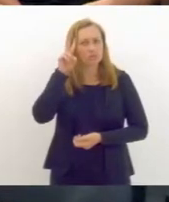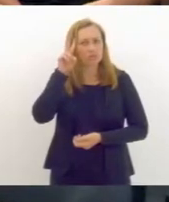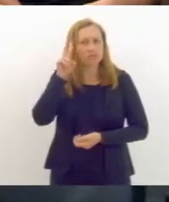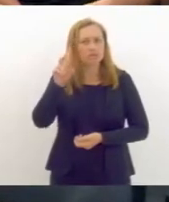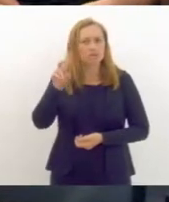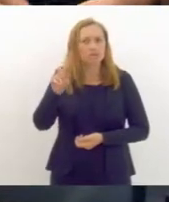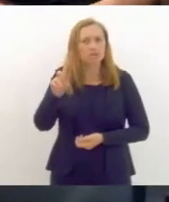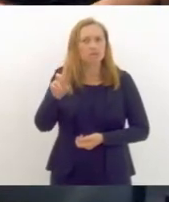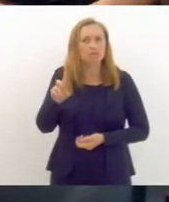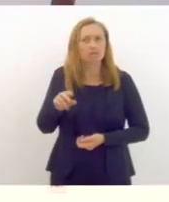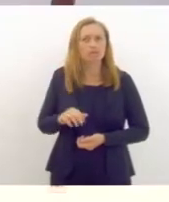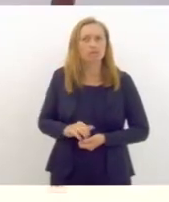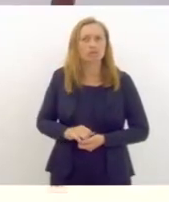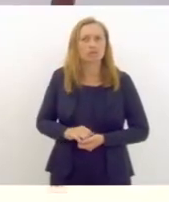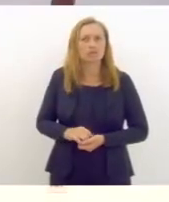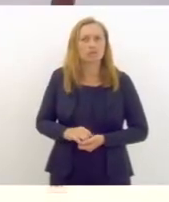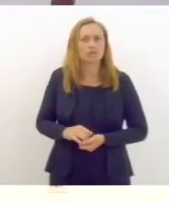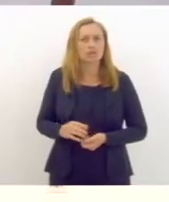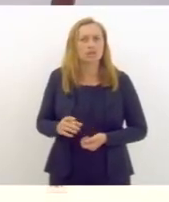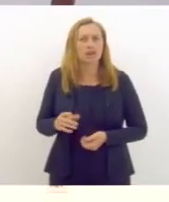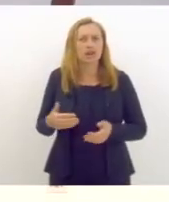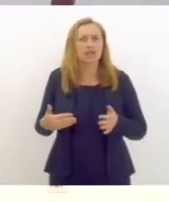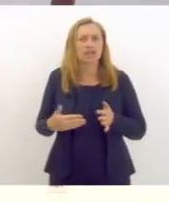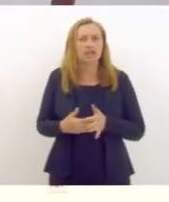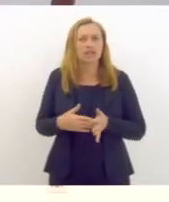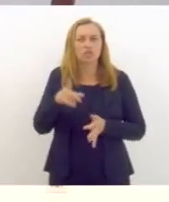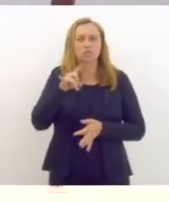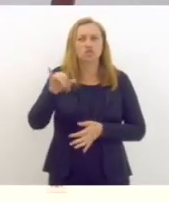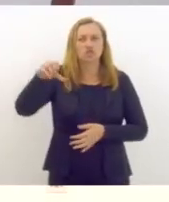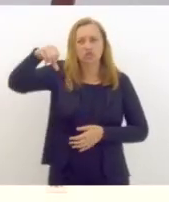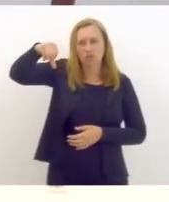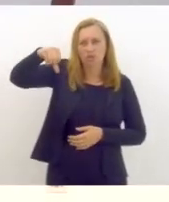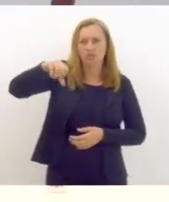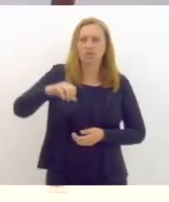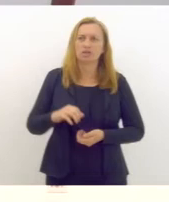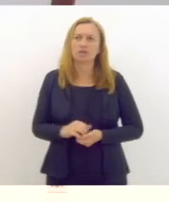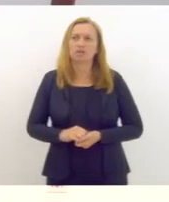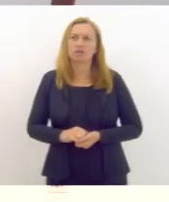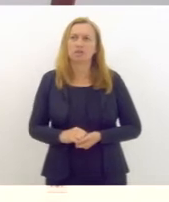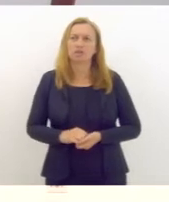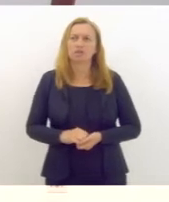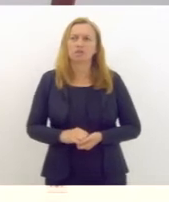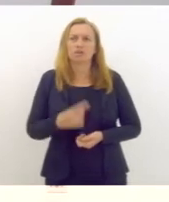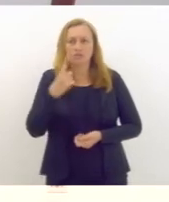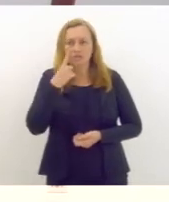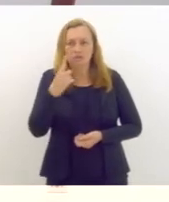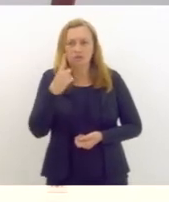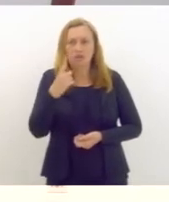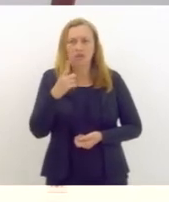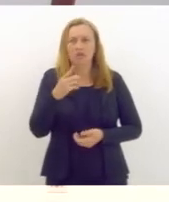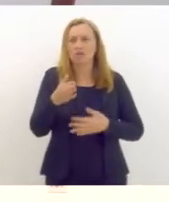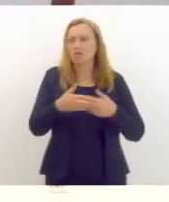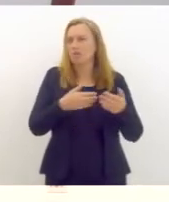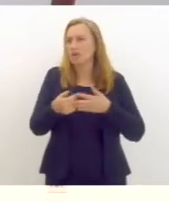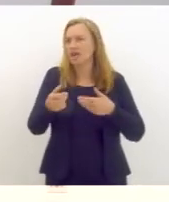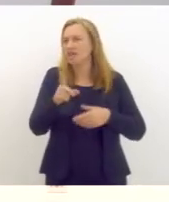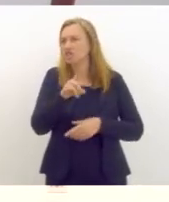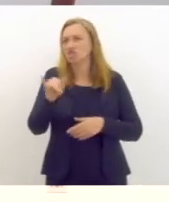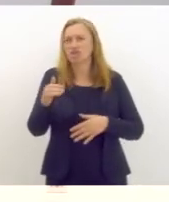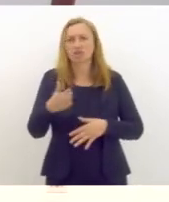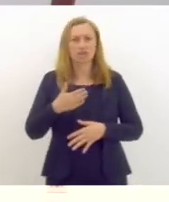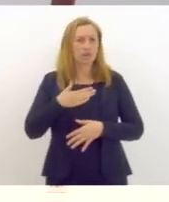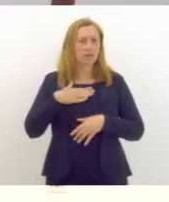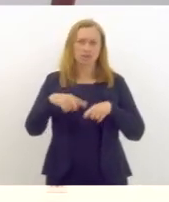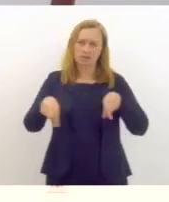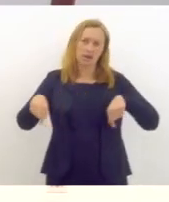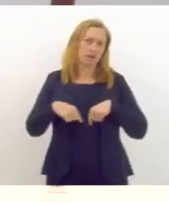que vai do dia 5 ao dia 9 a gente tentar encaixar em algum dia nem que faça no meu gabinete